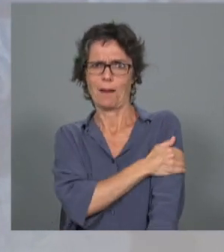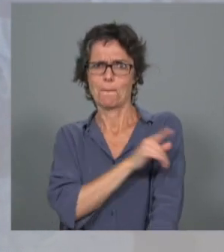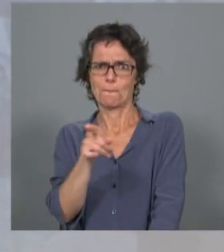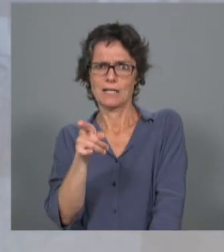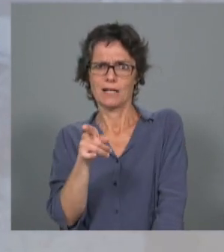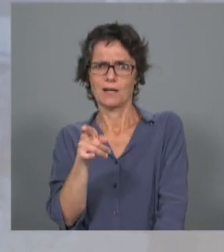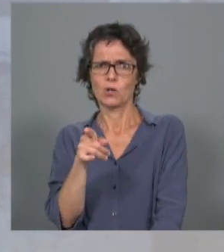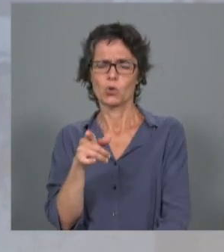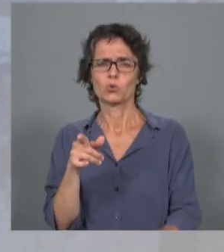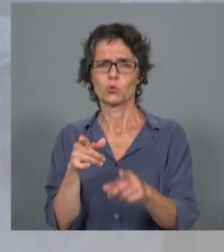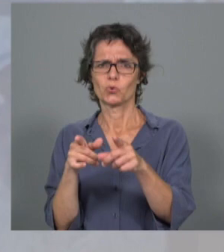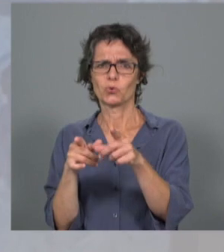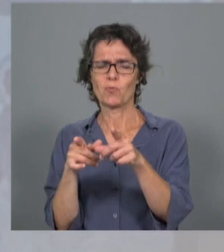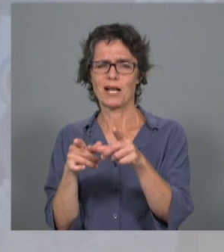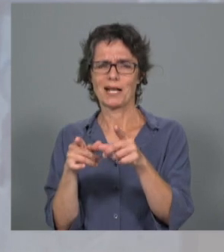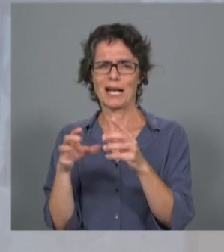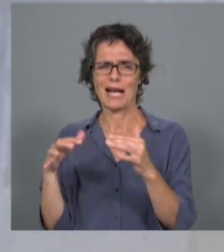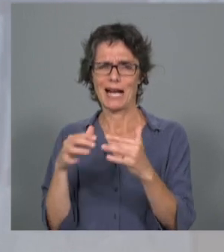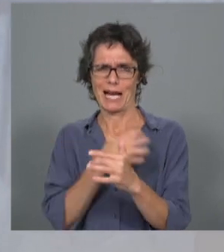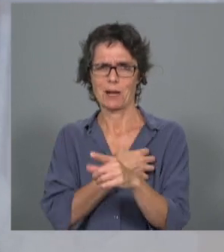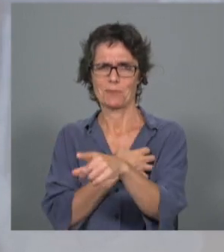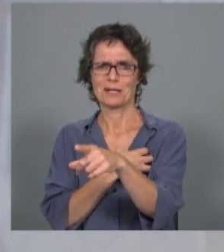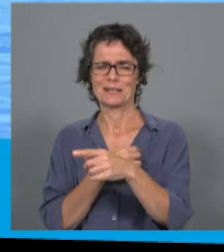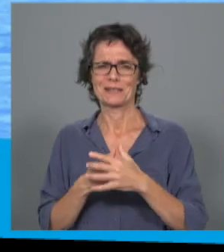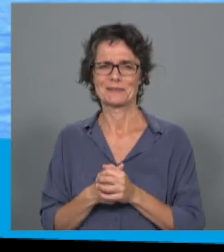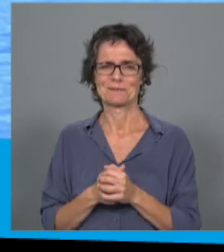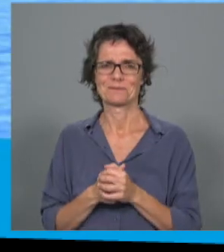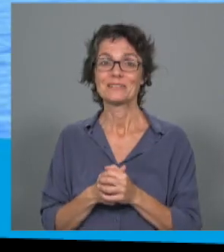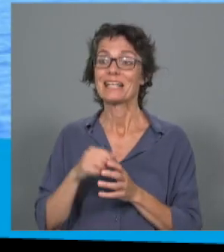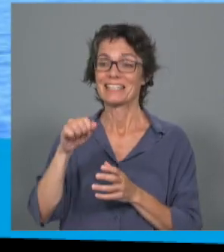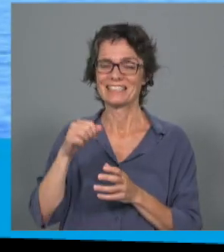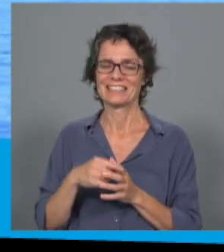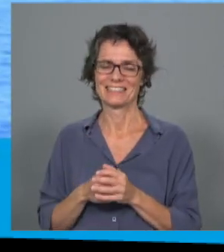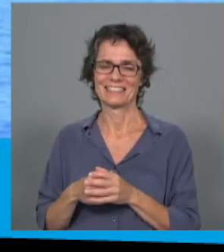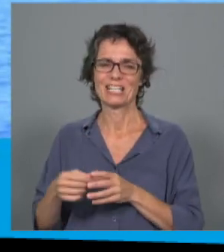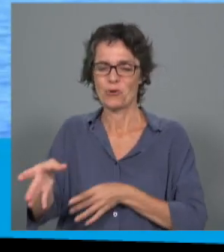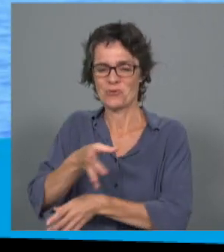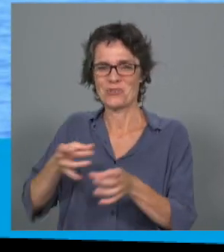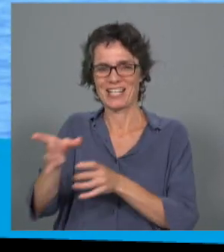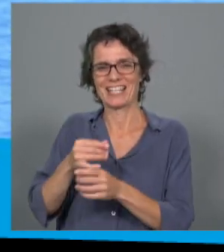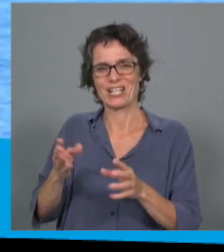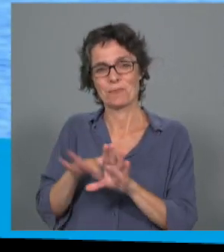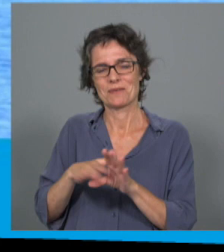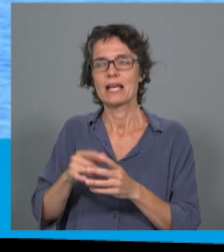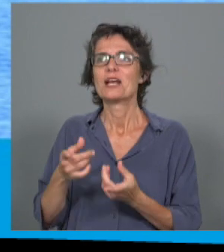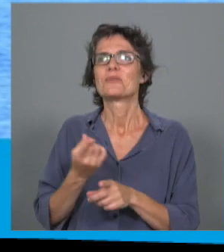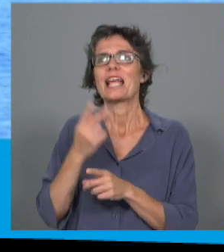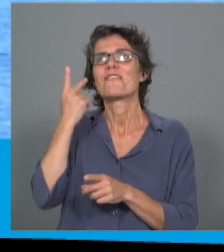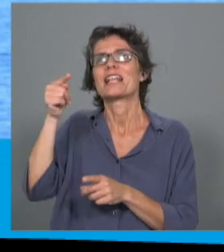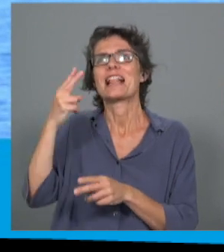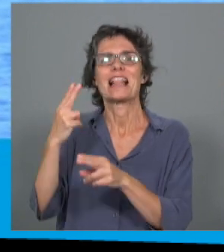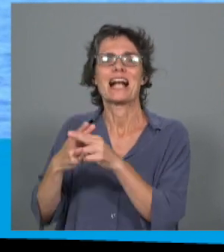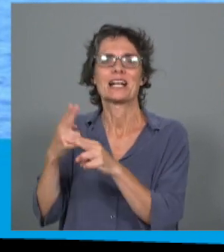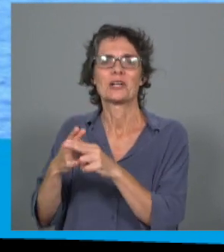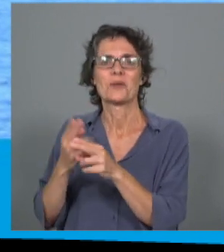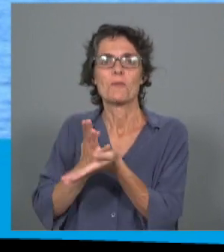foi participando em alguns torneios. É verdade, e creio que a vida em Roma não se resume ao estudo. E é bom que não se resuma